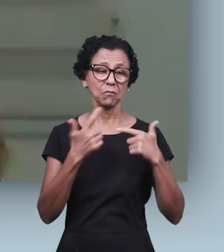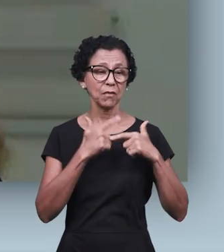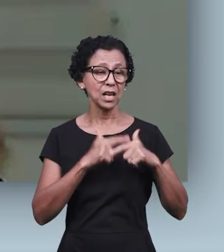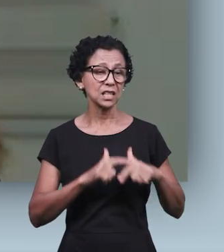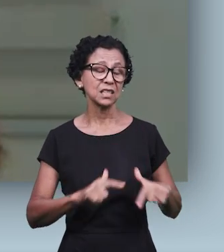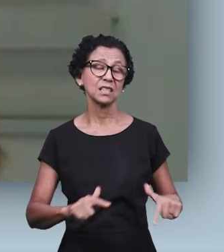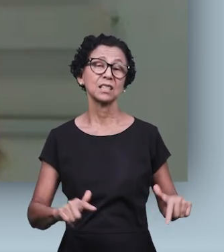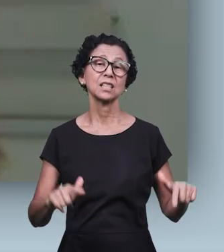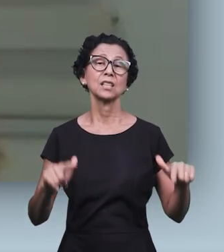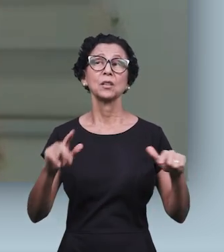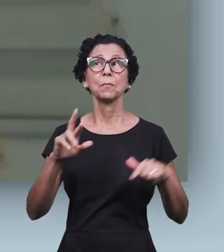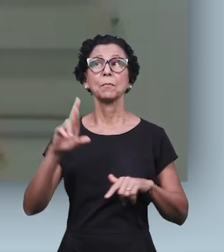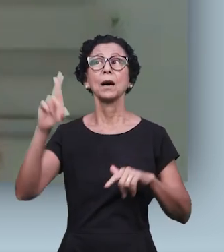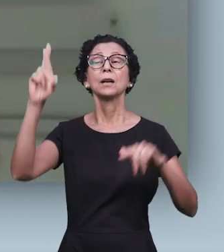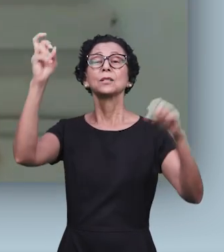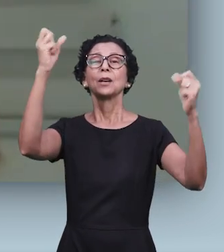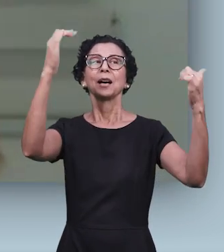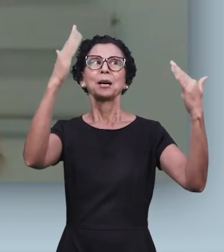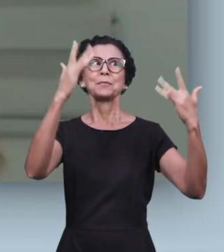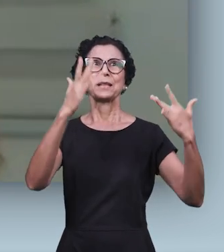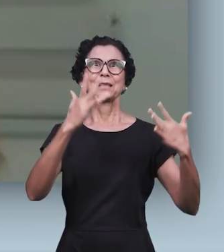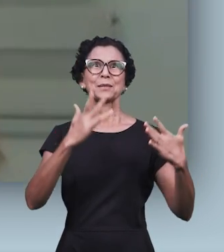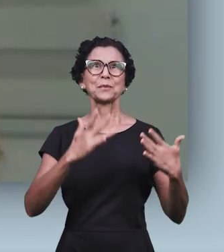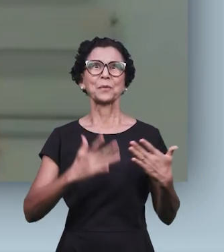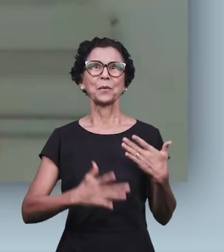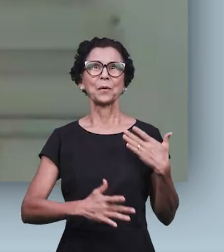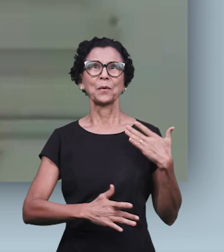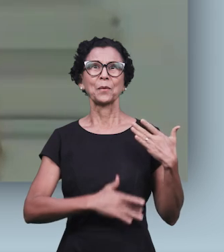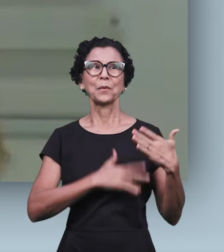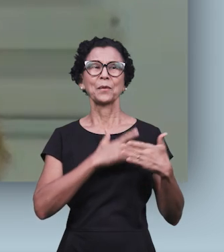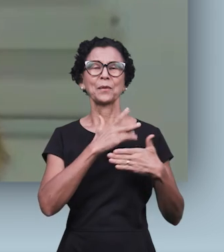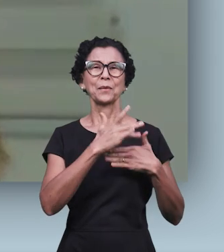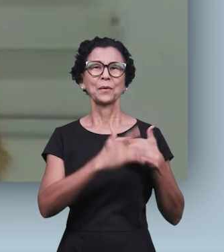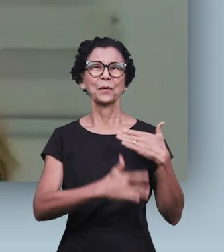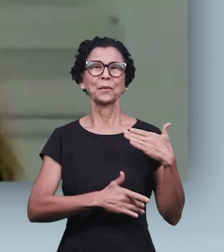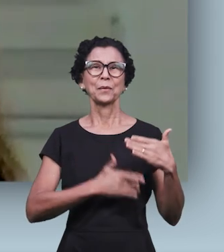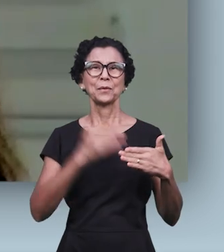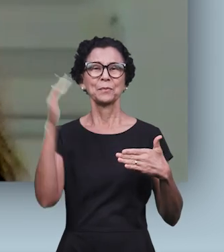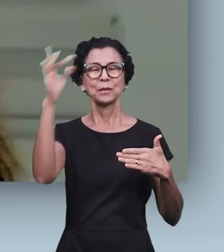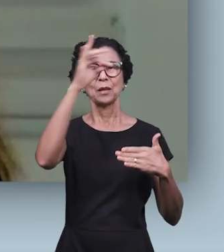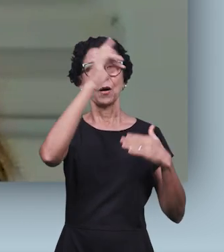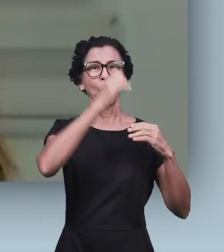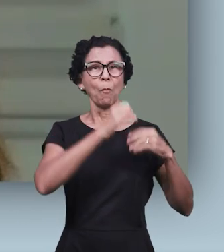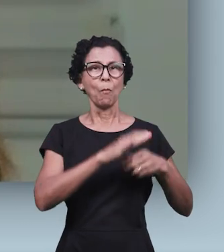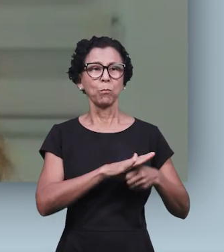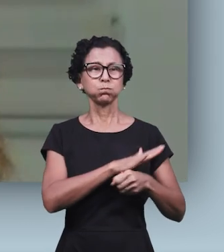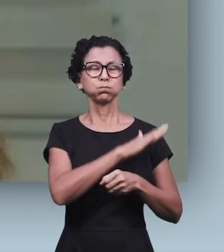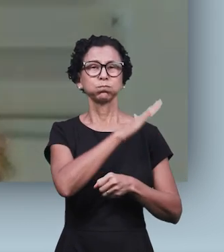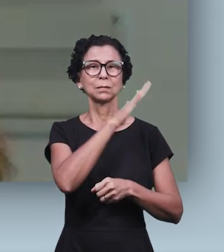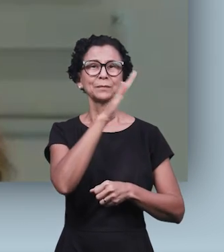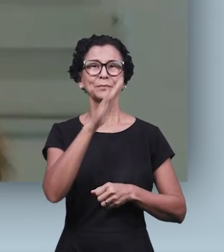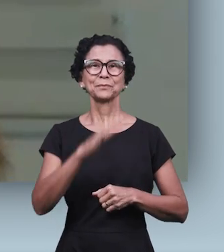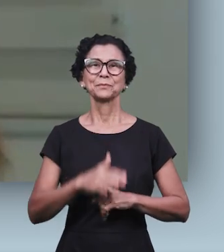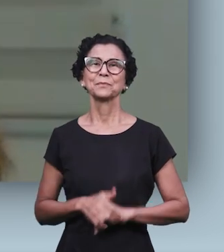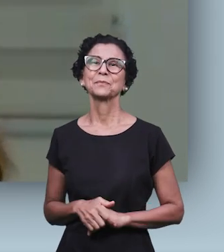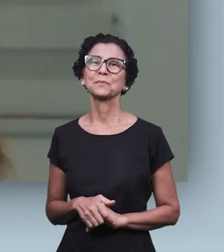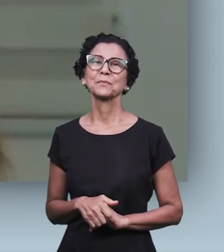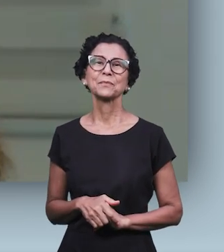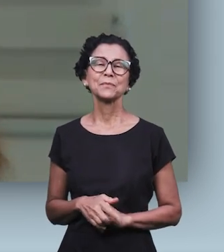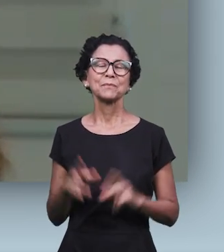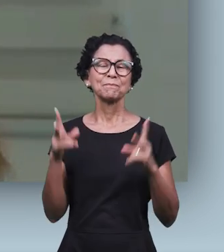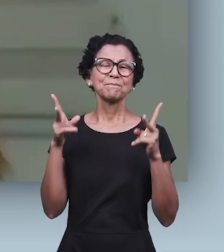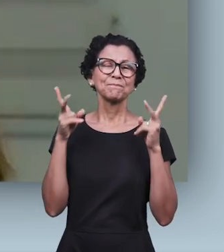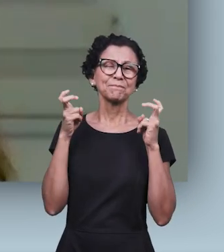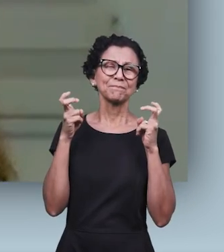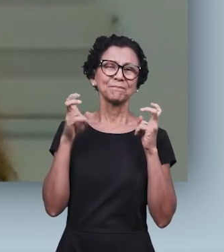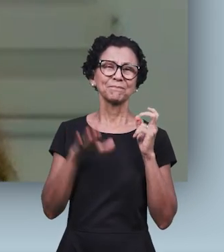coração, mas o Senhor deu uma bênção e aquele coração se encheu do Espírito Santo. E de forma rápida e simples a criança